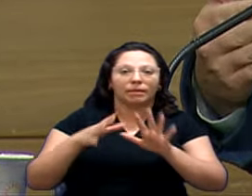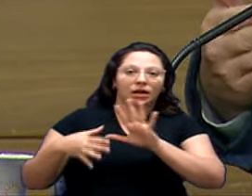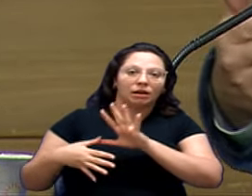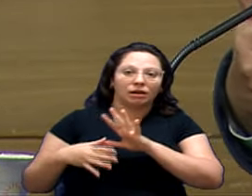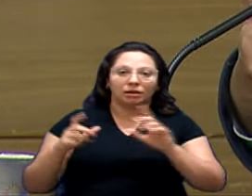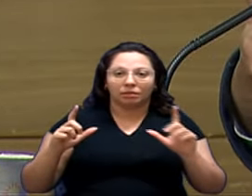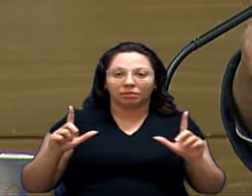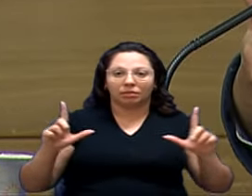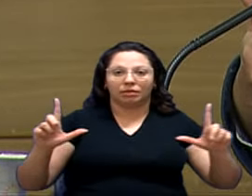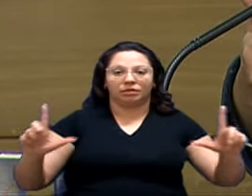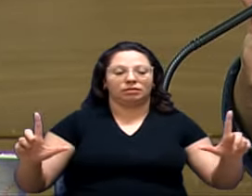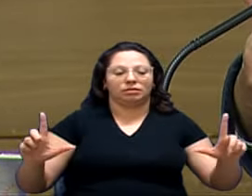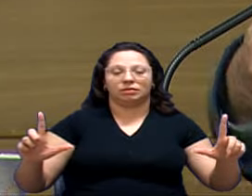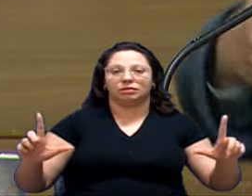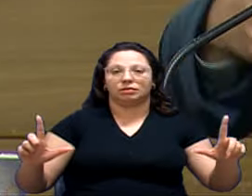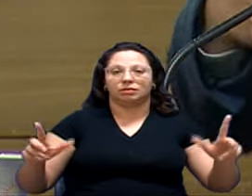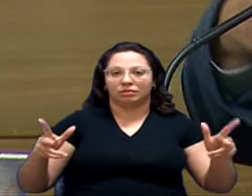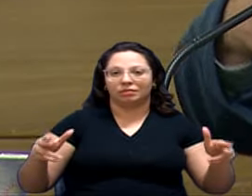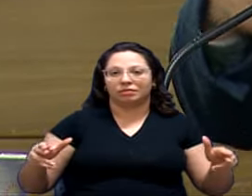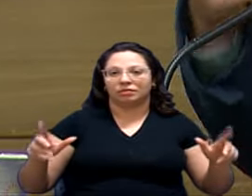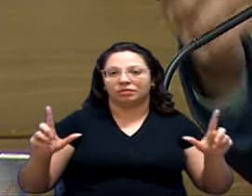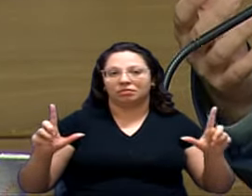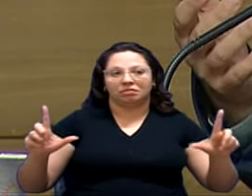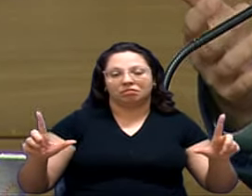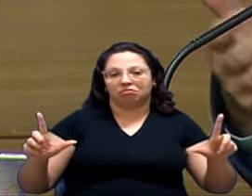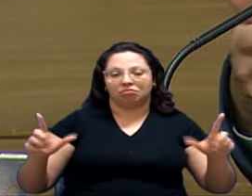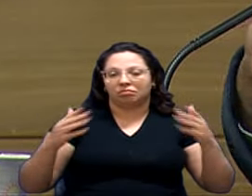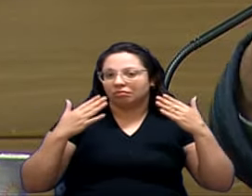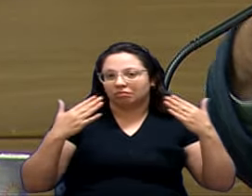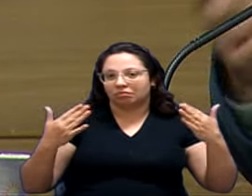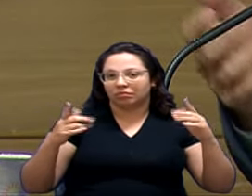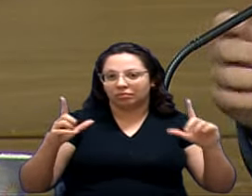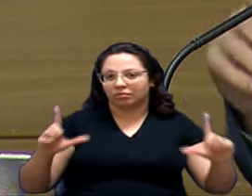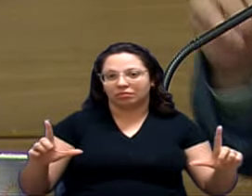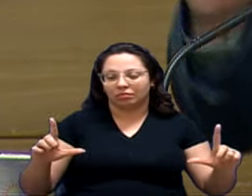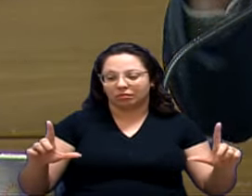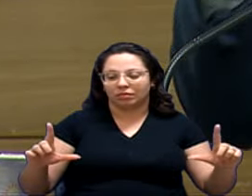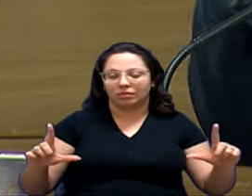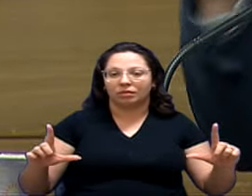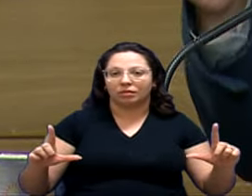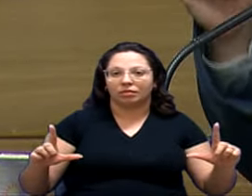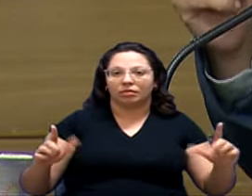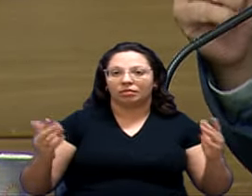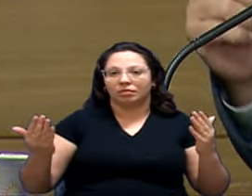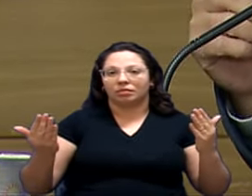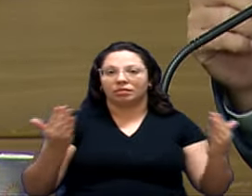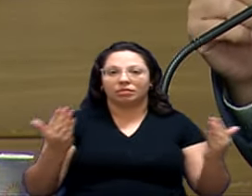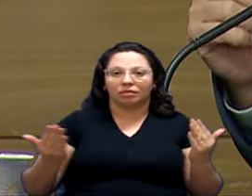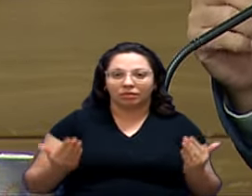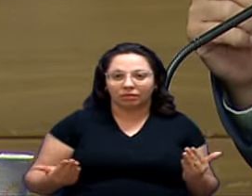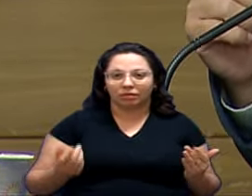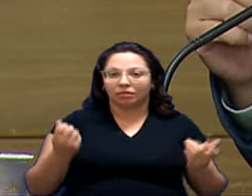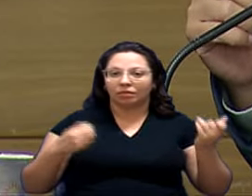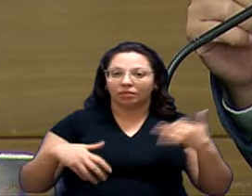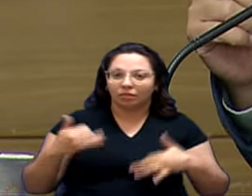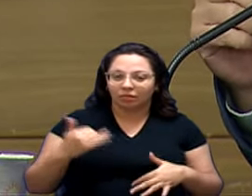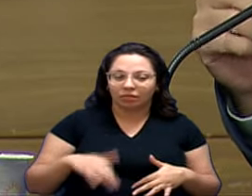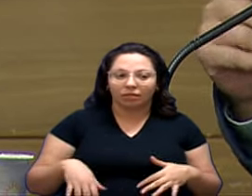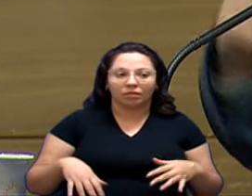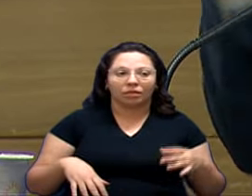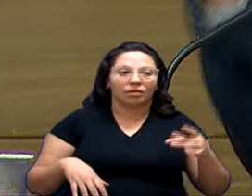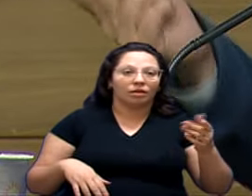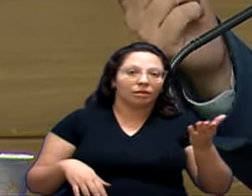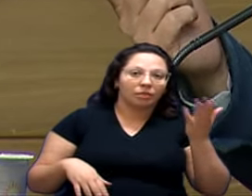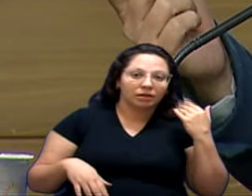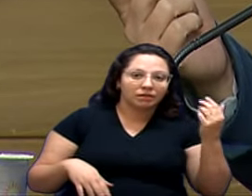mesma Eh vamos dizer assim a apresentação o relatório e pontuando é esse antes